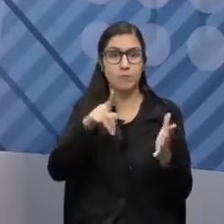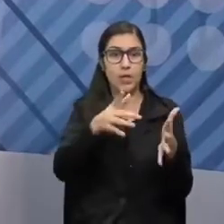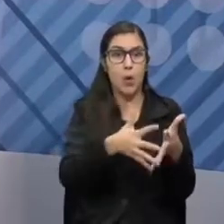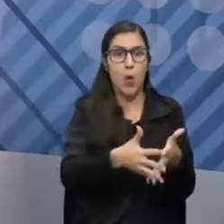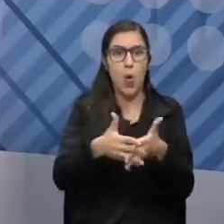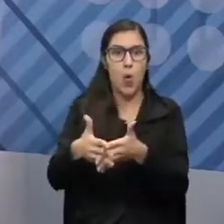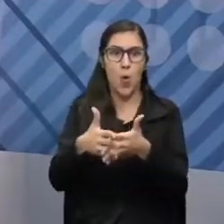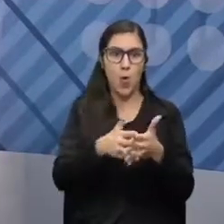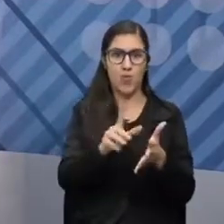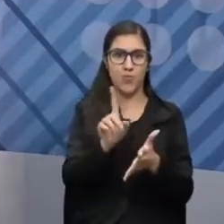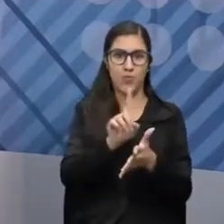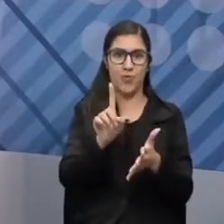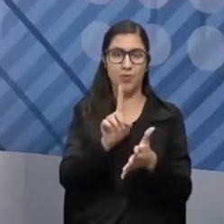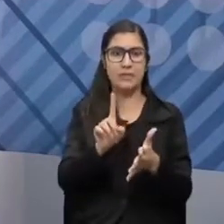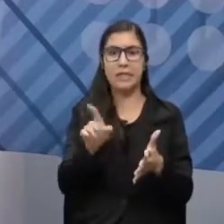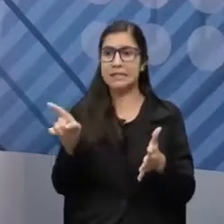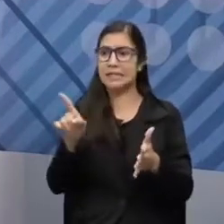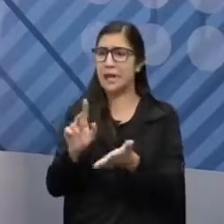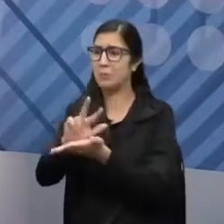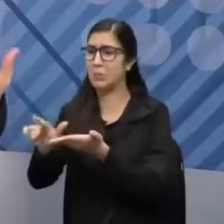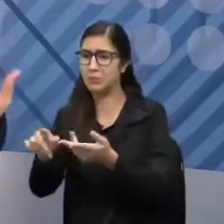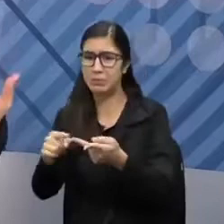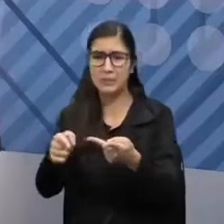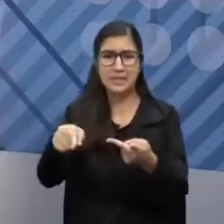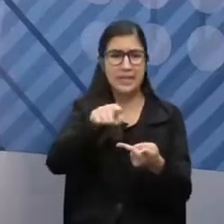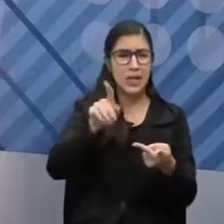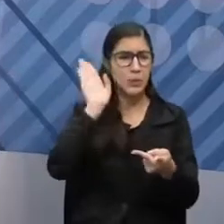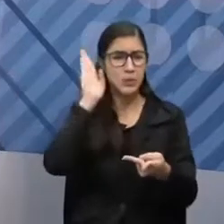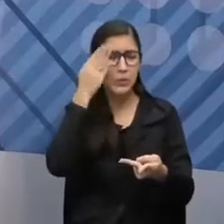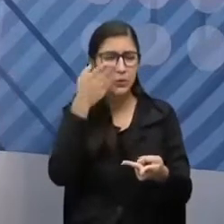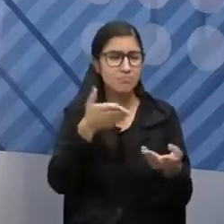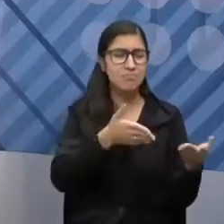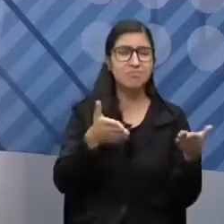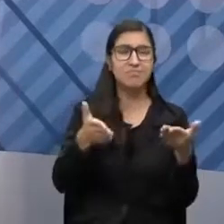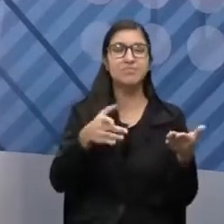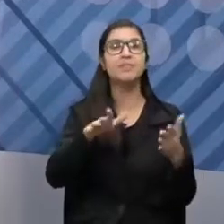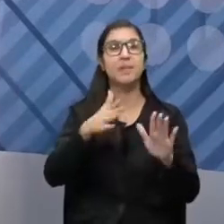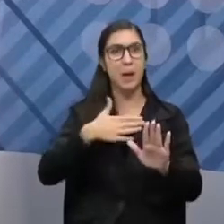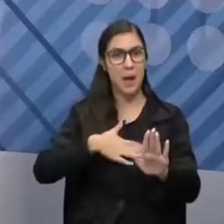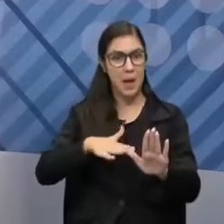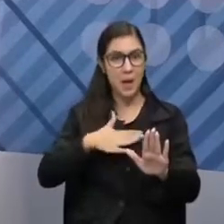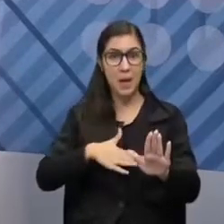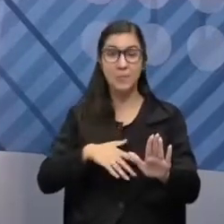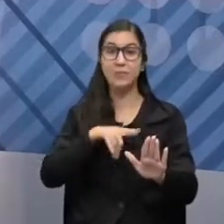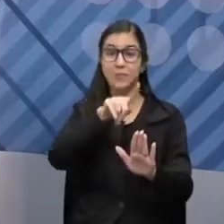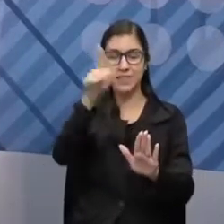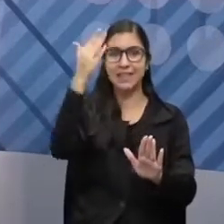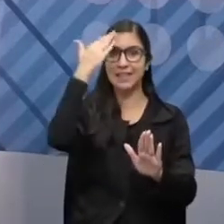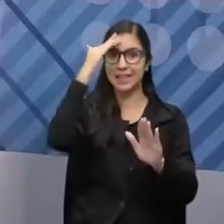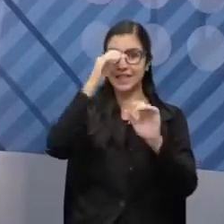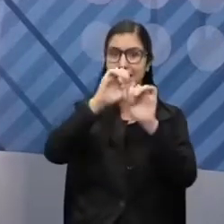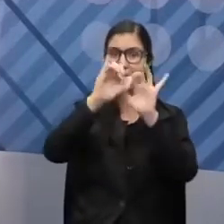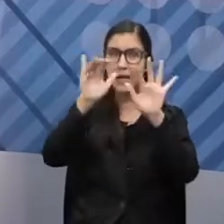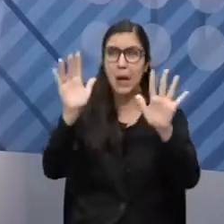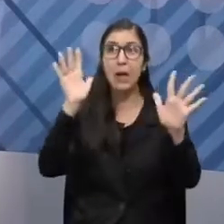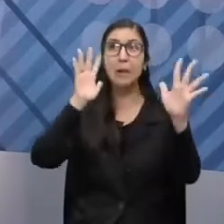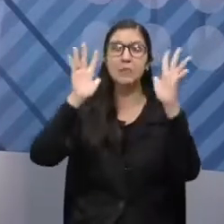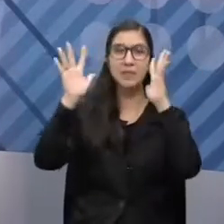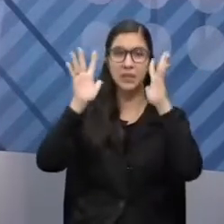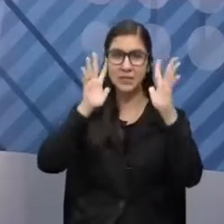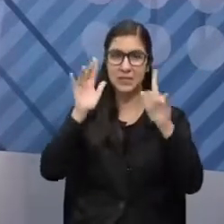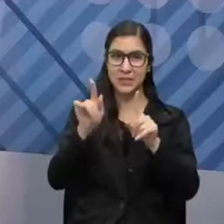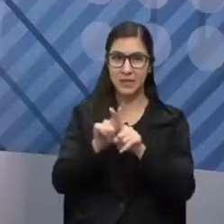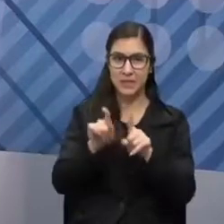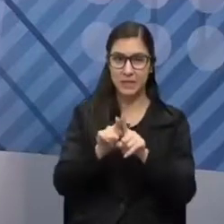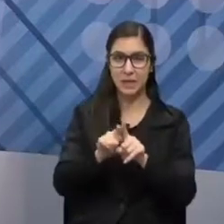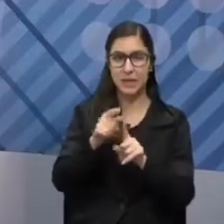cabeça de vocês quem é múltiplo e quem é o surdo-cegueira. Então, compreendam bem e reflitam sobre esse sujeito. Estamos